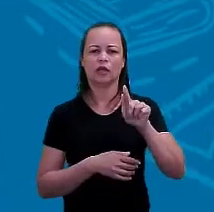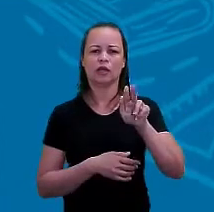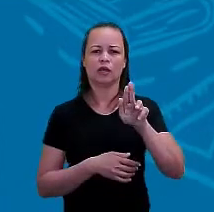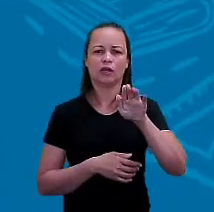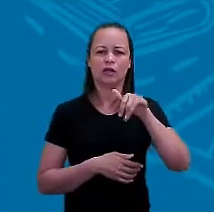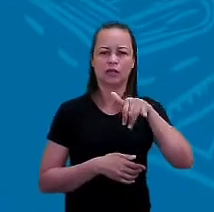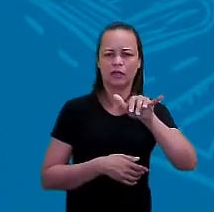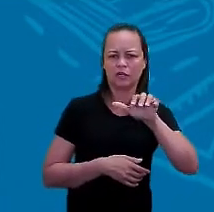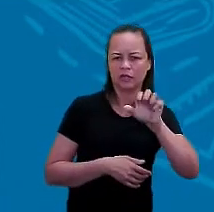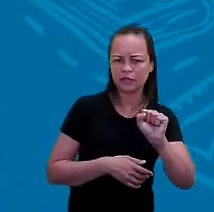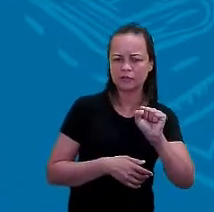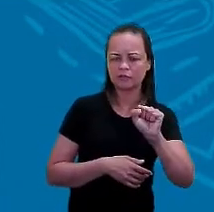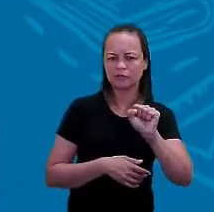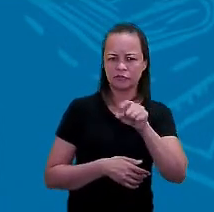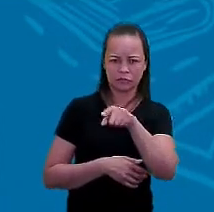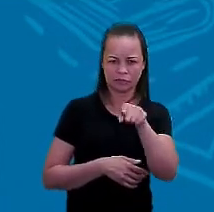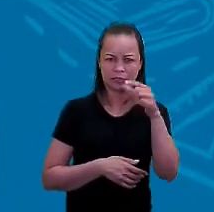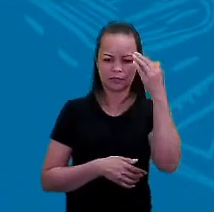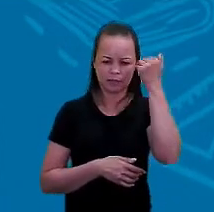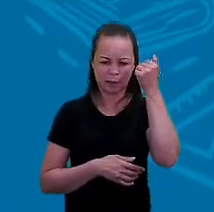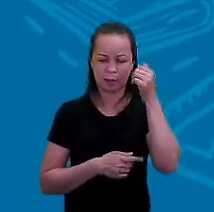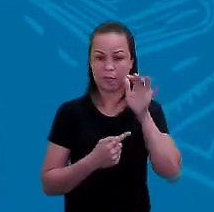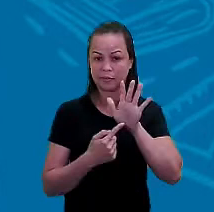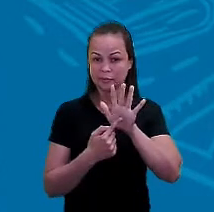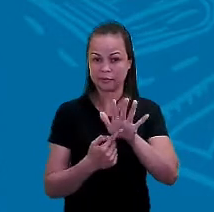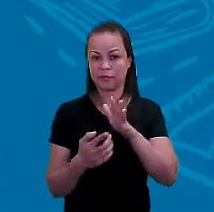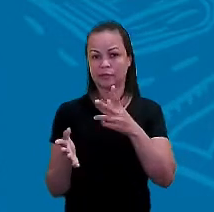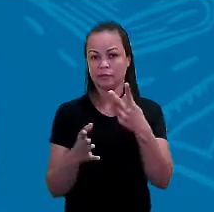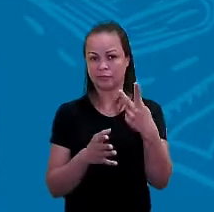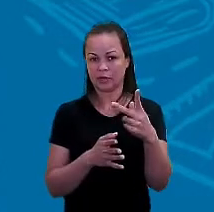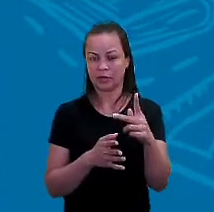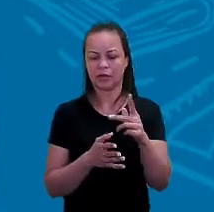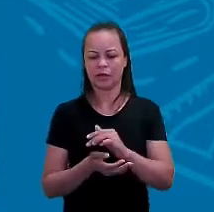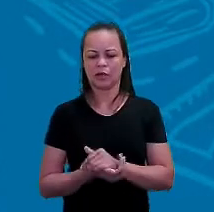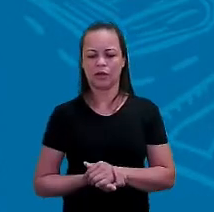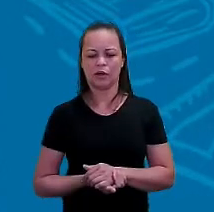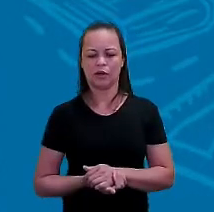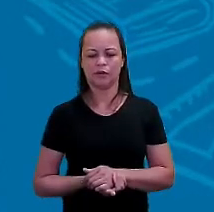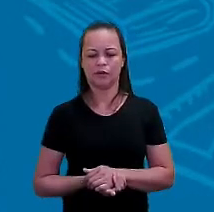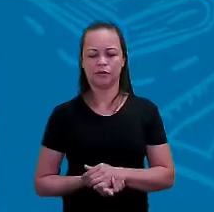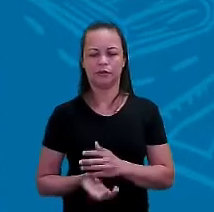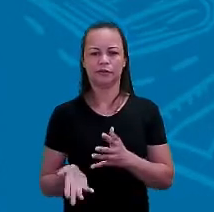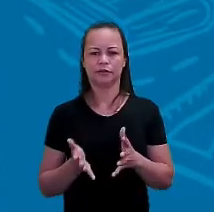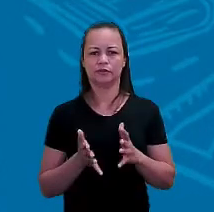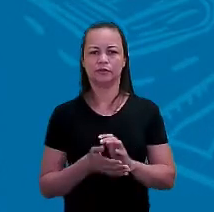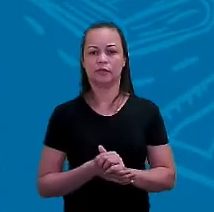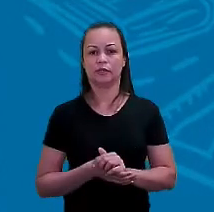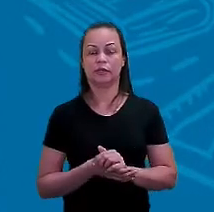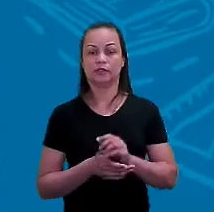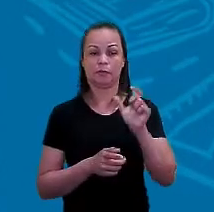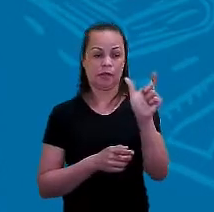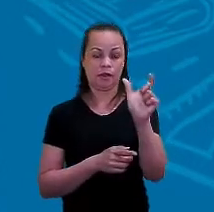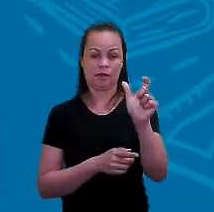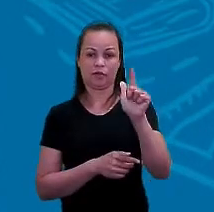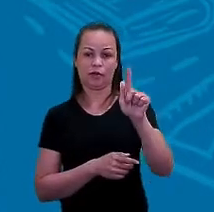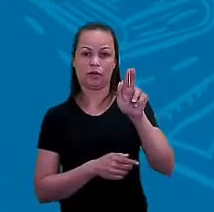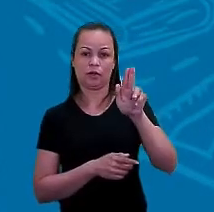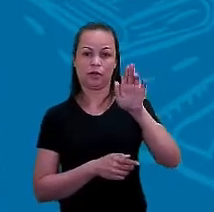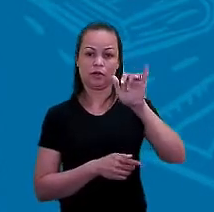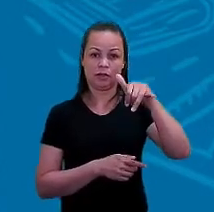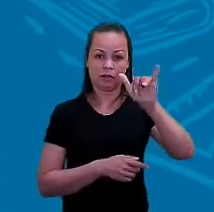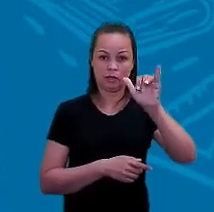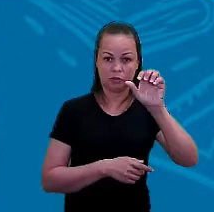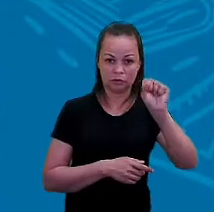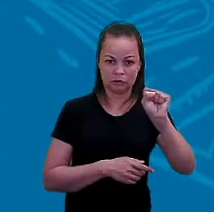aí, pessoal, tudo bem? Veja só, aí eu trouxe essa reflexão para o final, que é o seguinte, essa palavra guys, a gente em